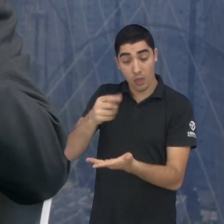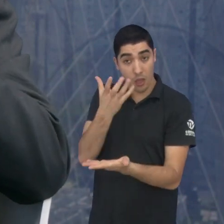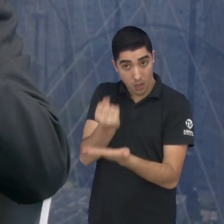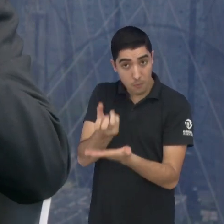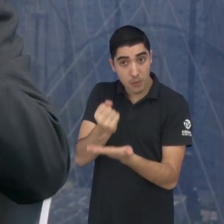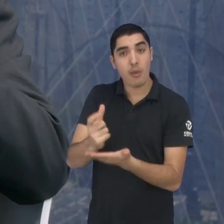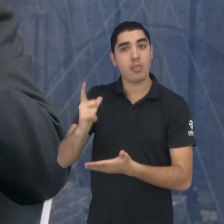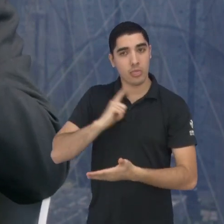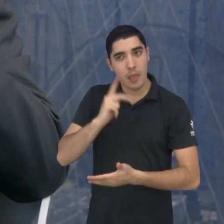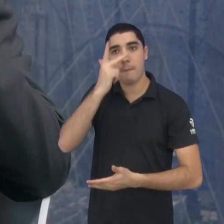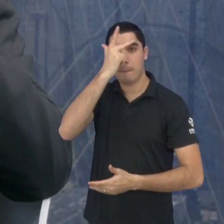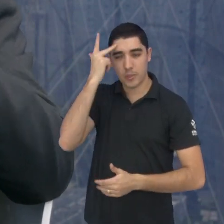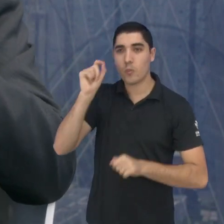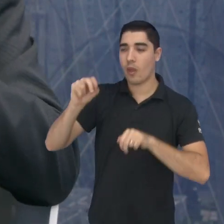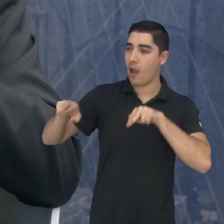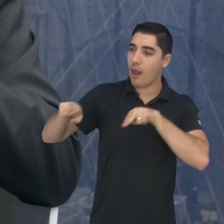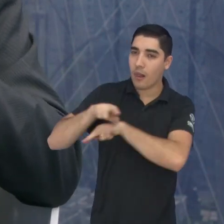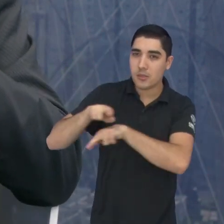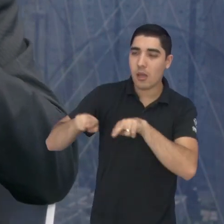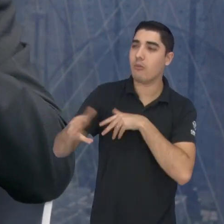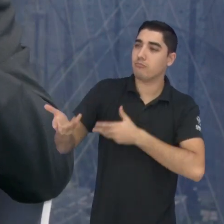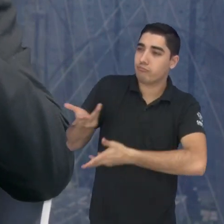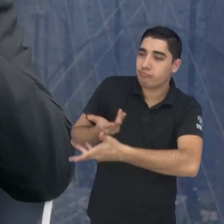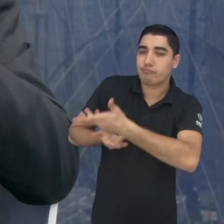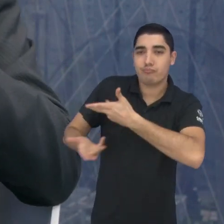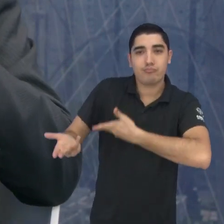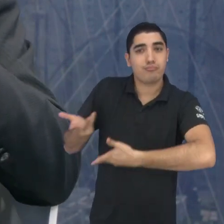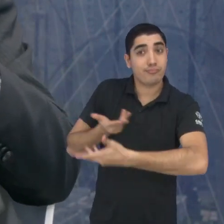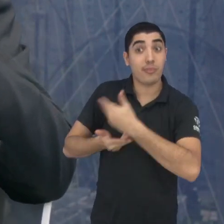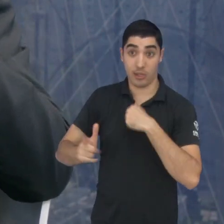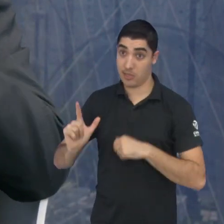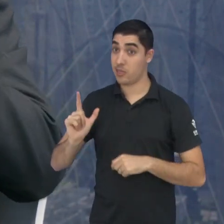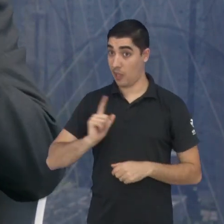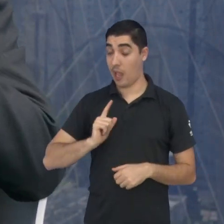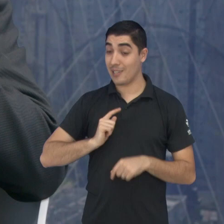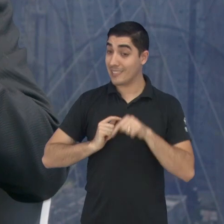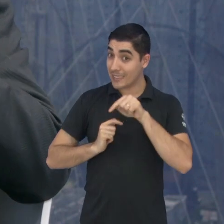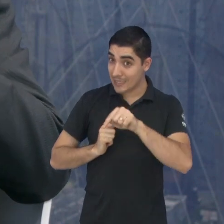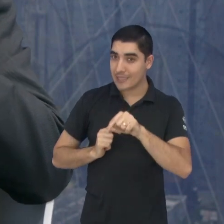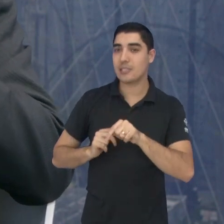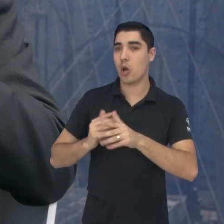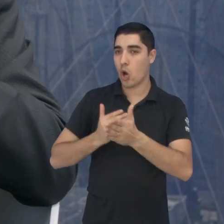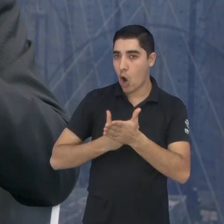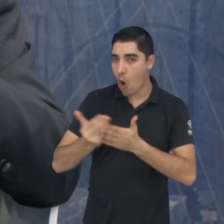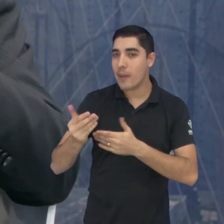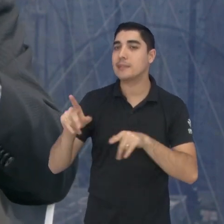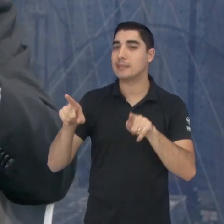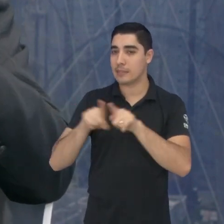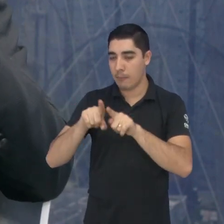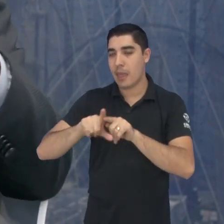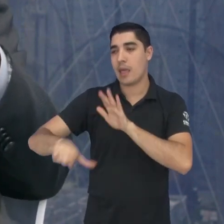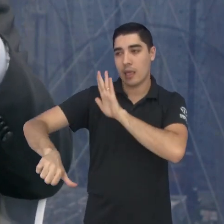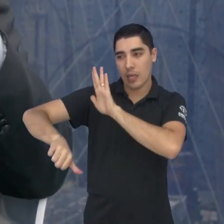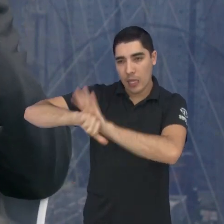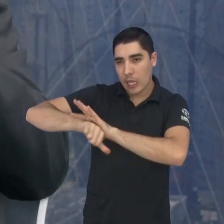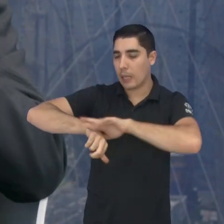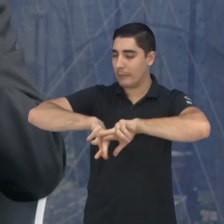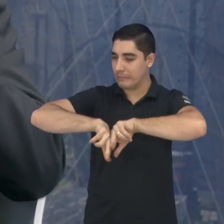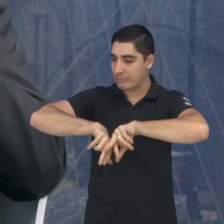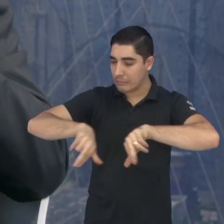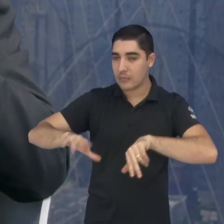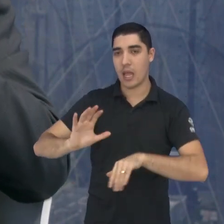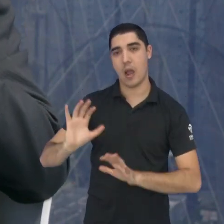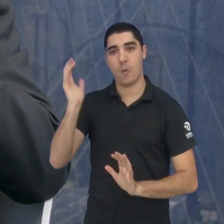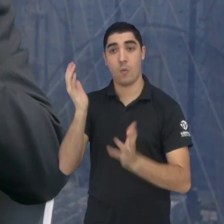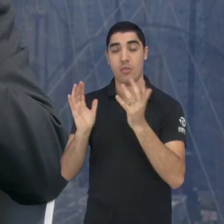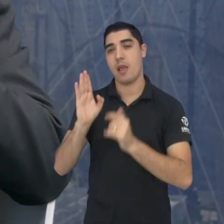uma movimentação muito grande e tem sido cenário de práticas criminosas diversas, e obviamente as crianças